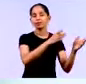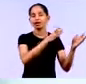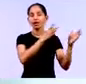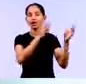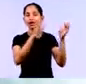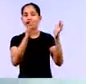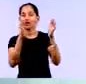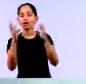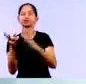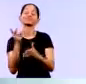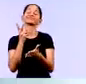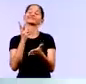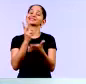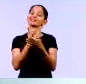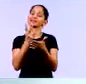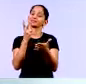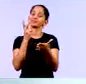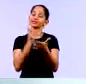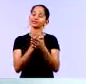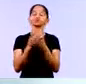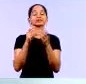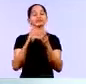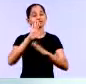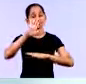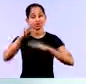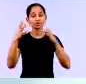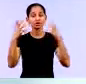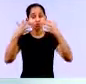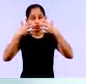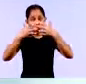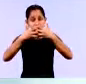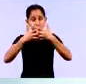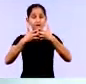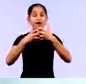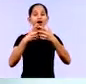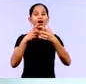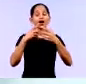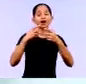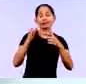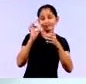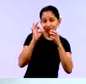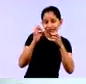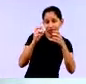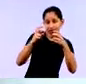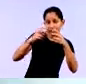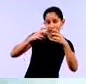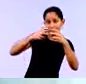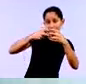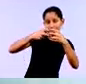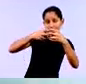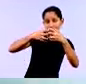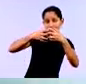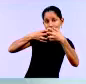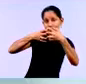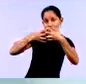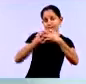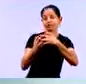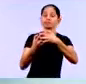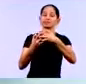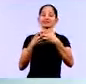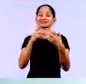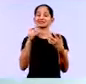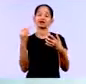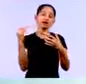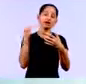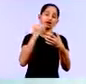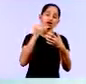gente está falando dessa engrenagem, porque um orçamento, uma peça desse orçamento vai impactar no orçamento